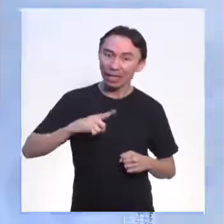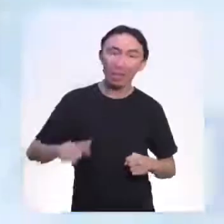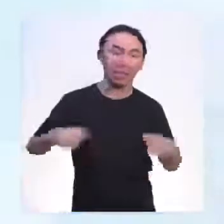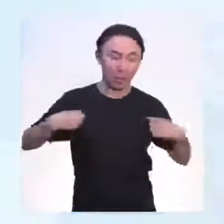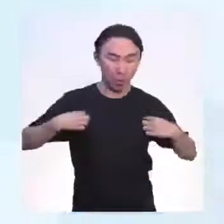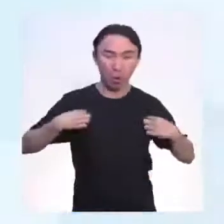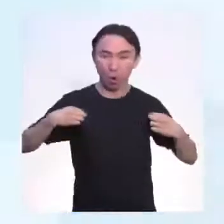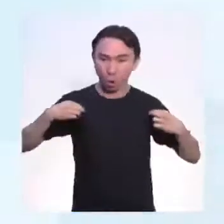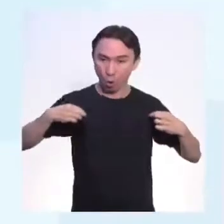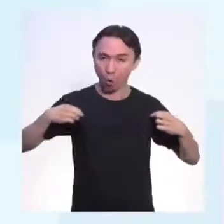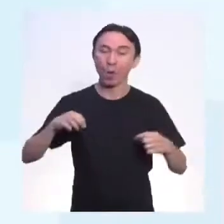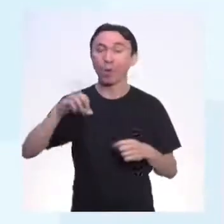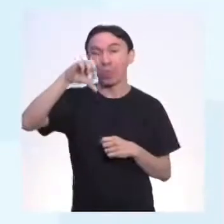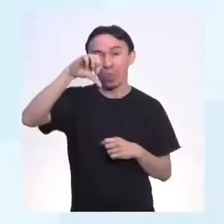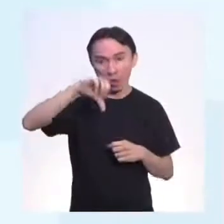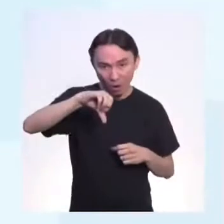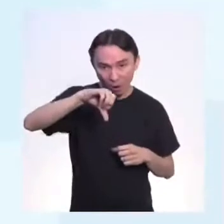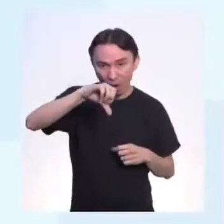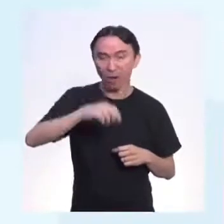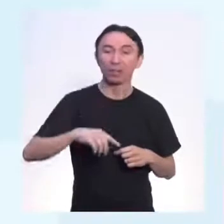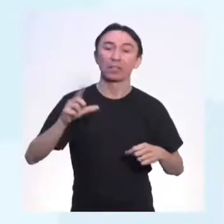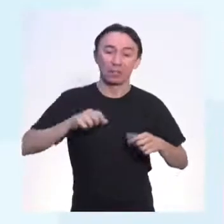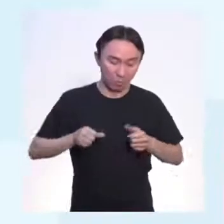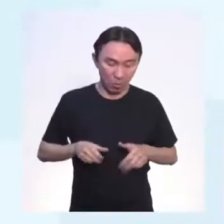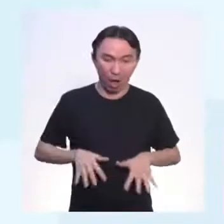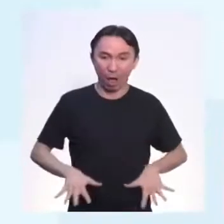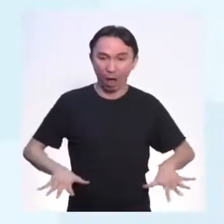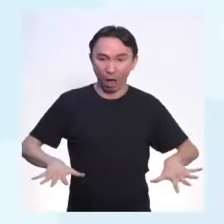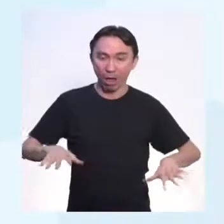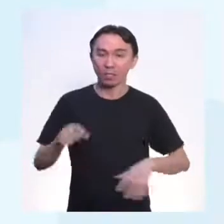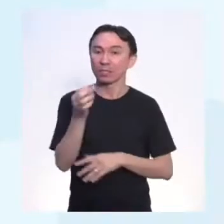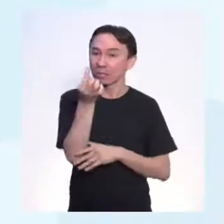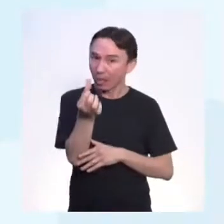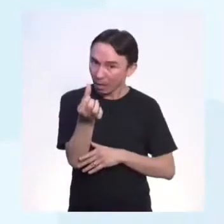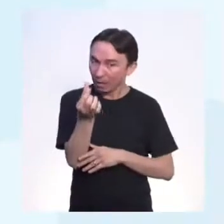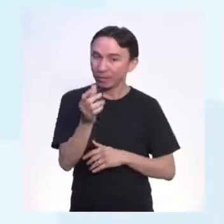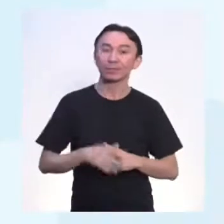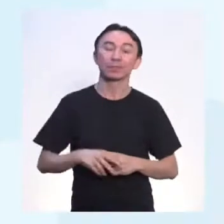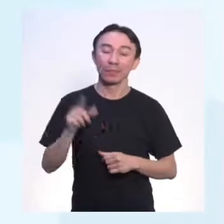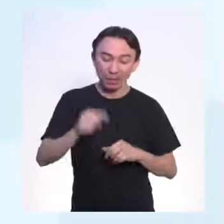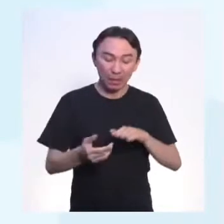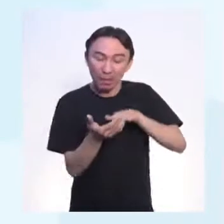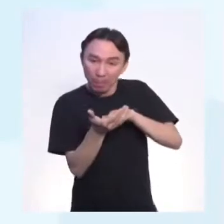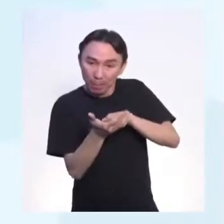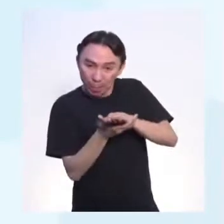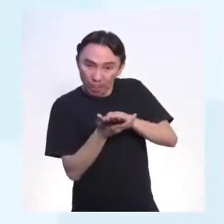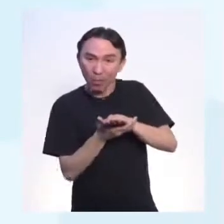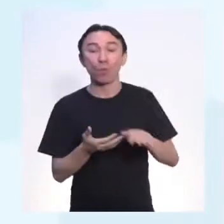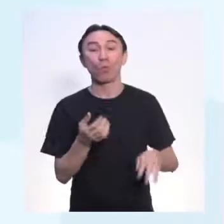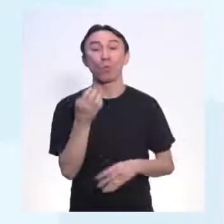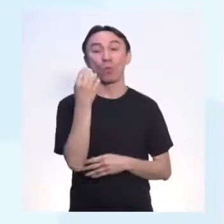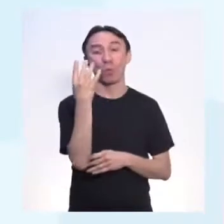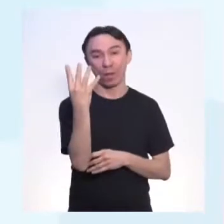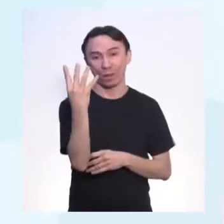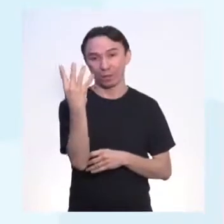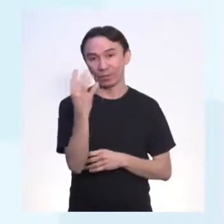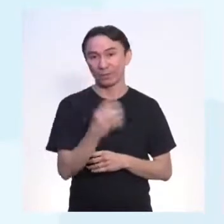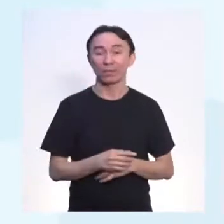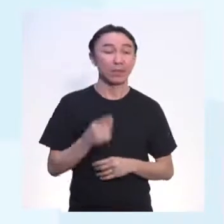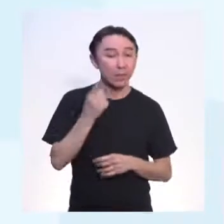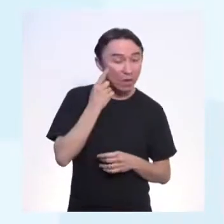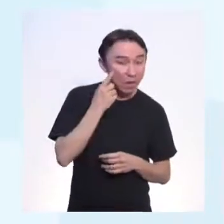blusas, possui 6 saias e possui 4 sapatos. Estou aplicando o